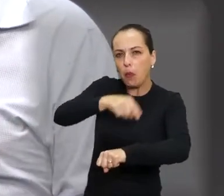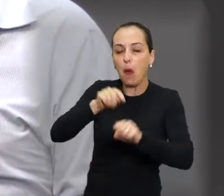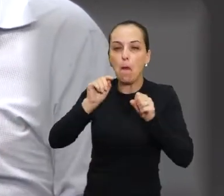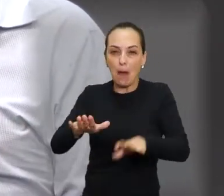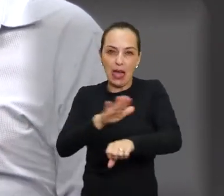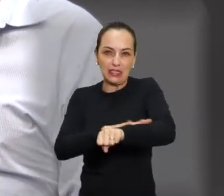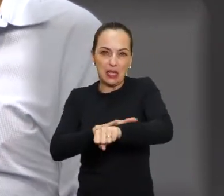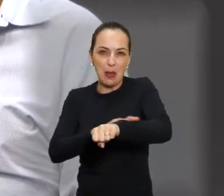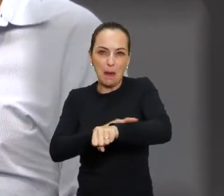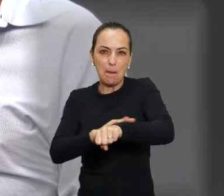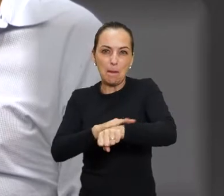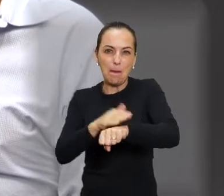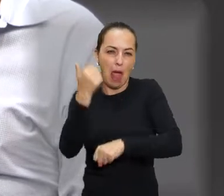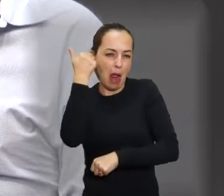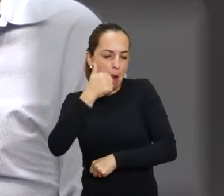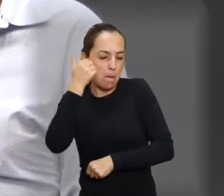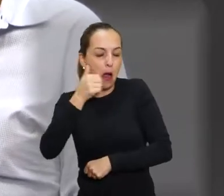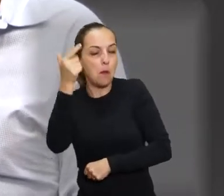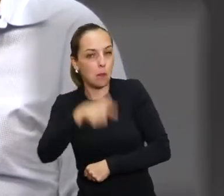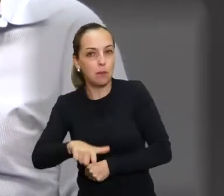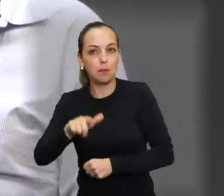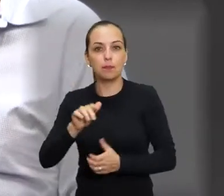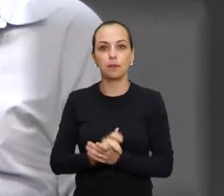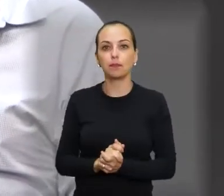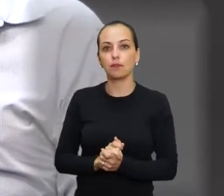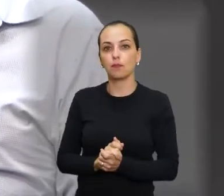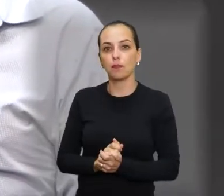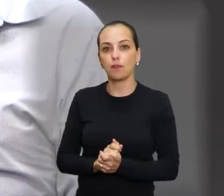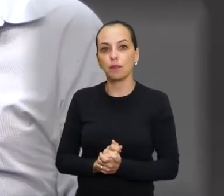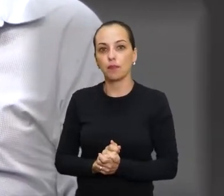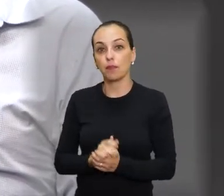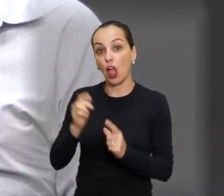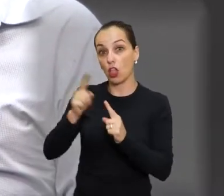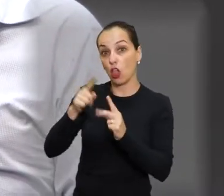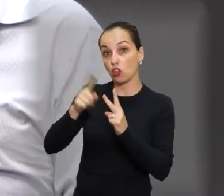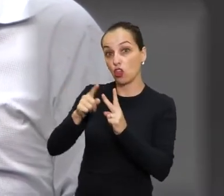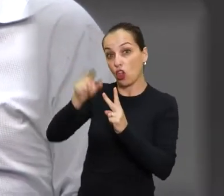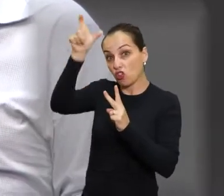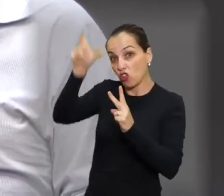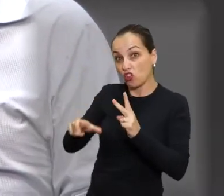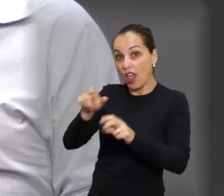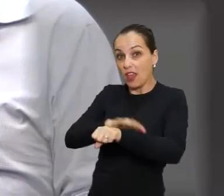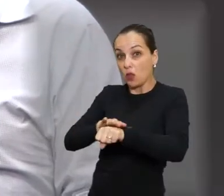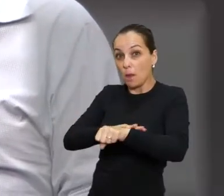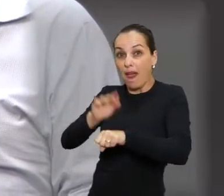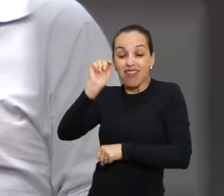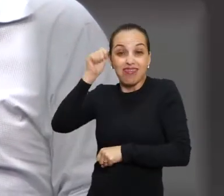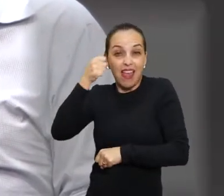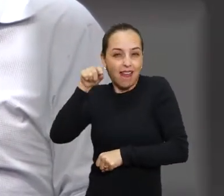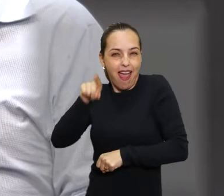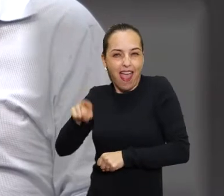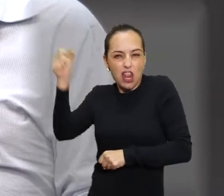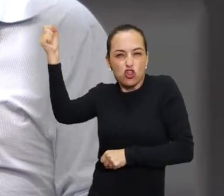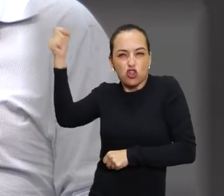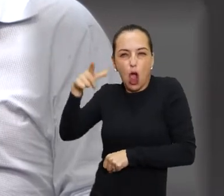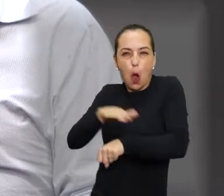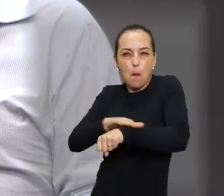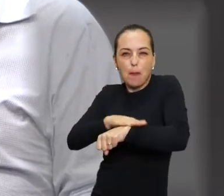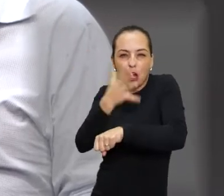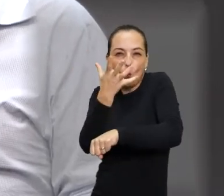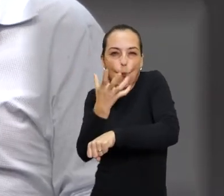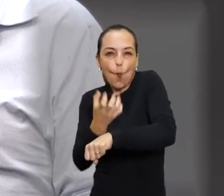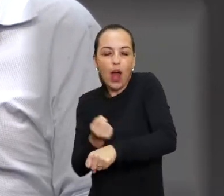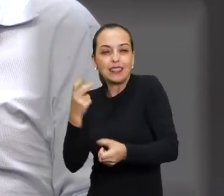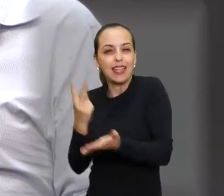continuar branquelo. E no outro extremo nós temos as pessoas de pele negra que sempre se bronzeiam e nunca se queimam. A pele dele